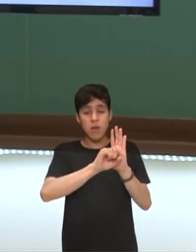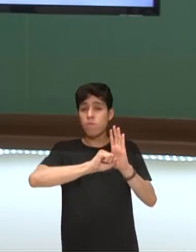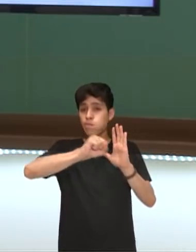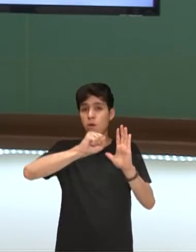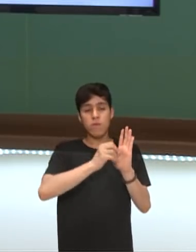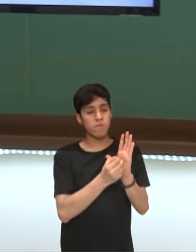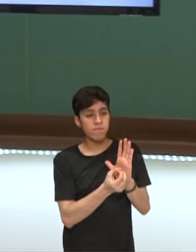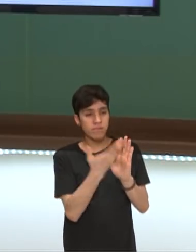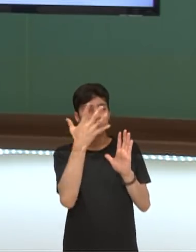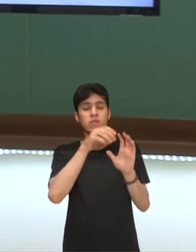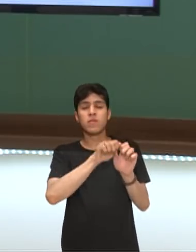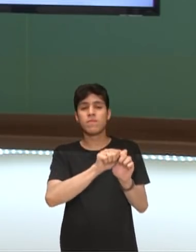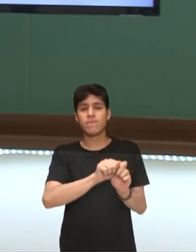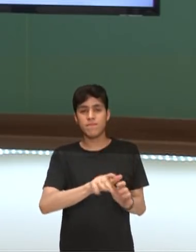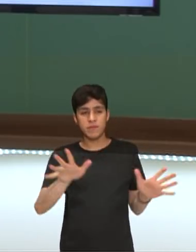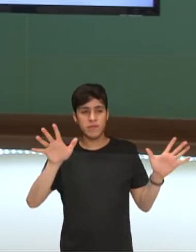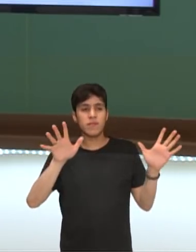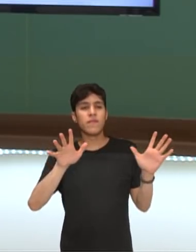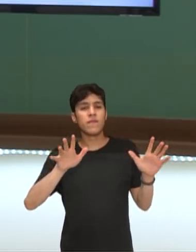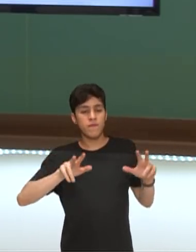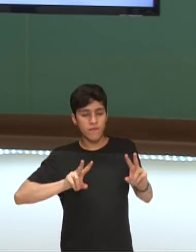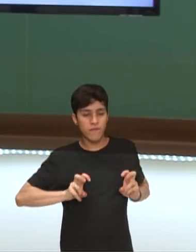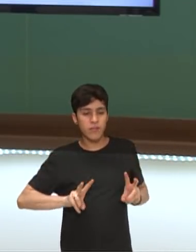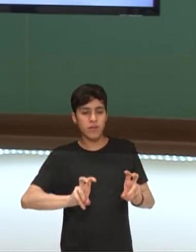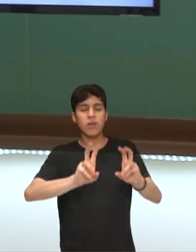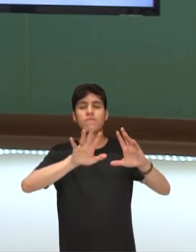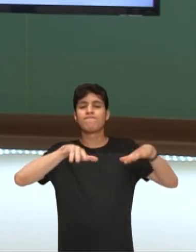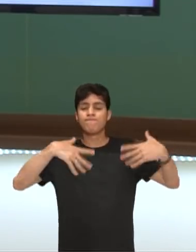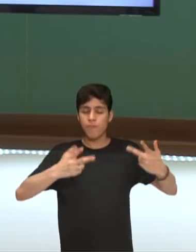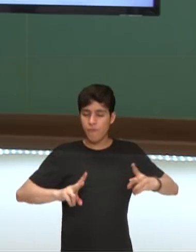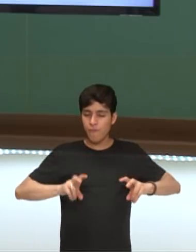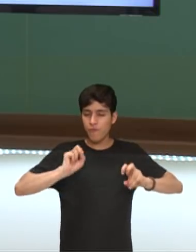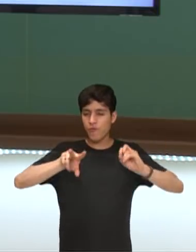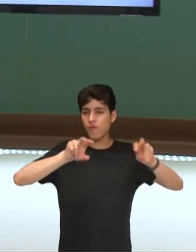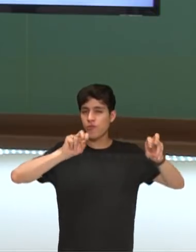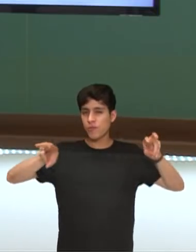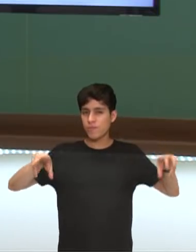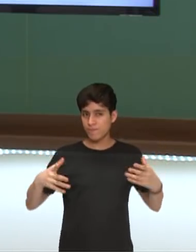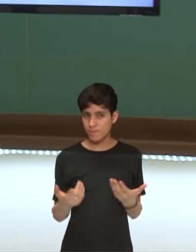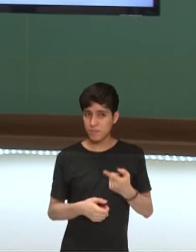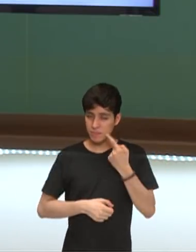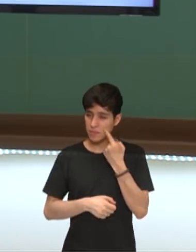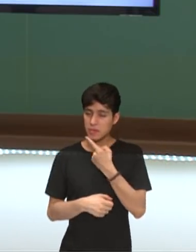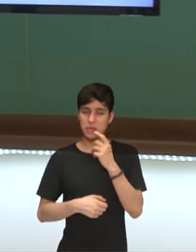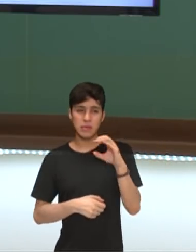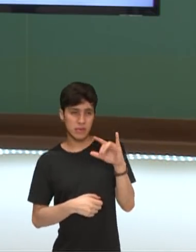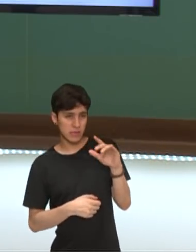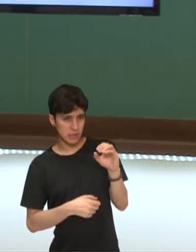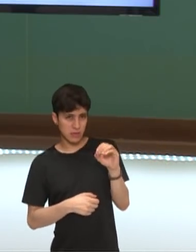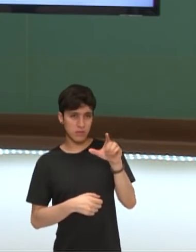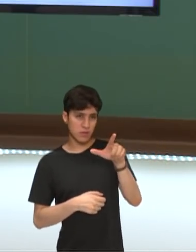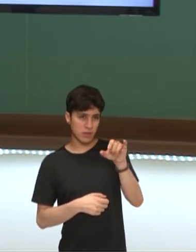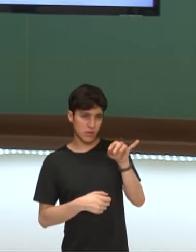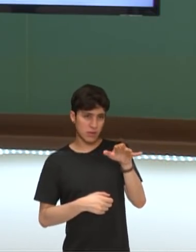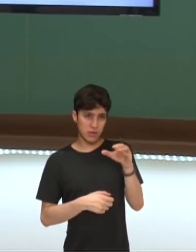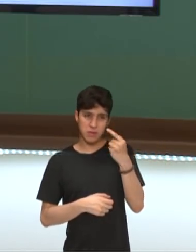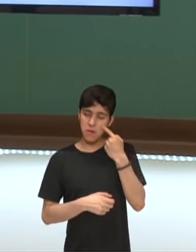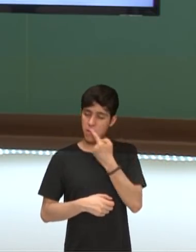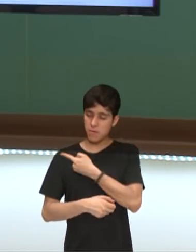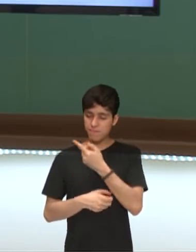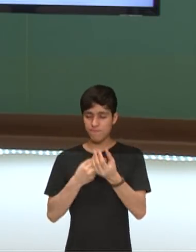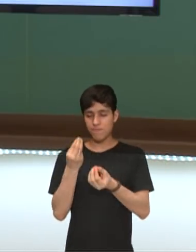esses novos vírus para invadir novas células. Tá? Então, ciclo lítico, eu vou apresentar lise da célula